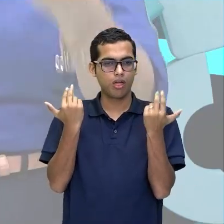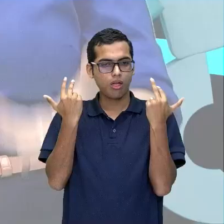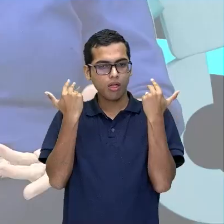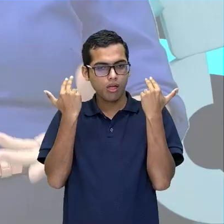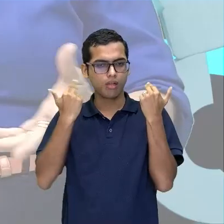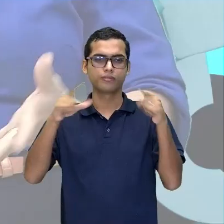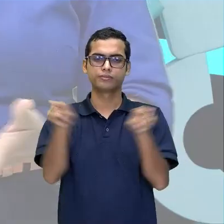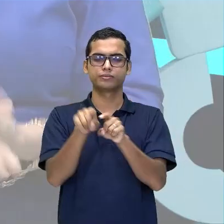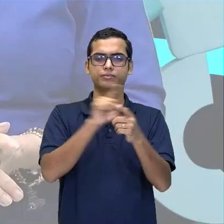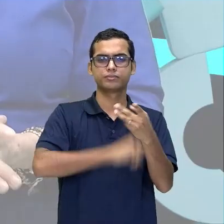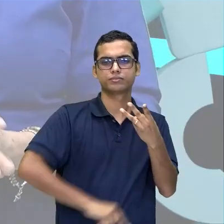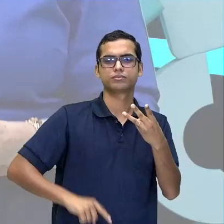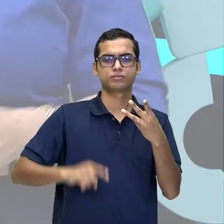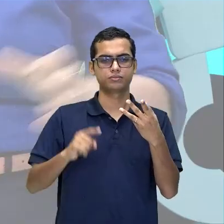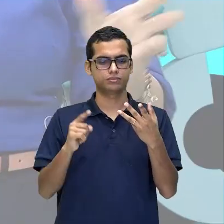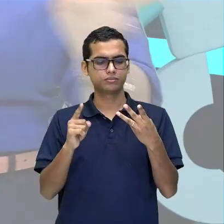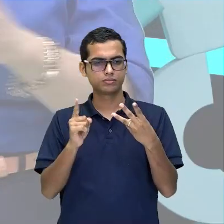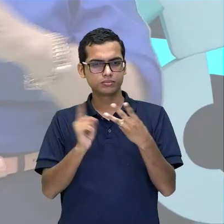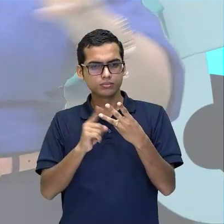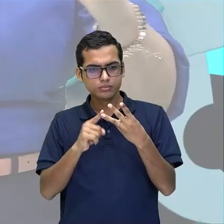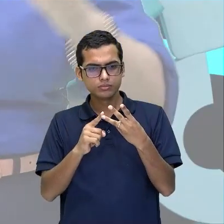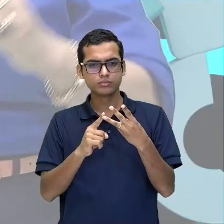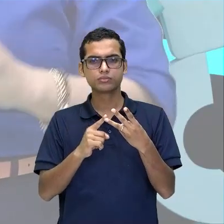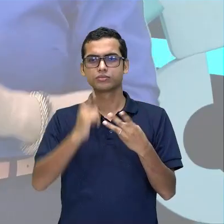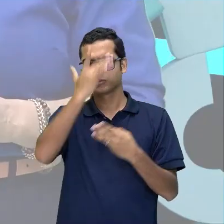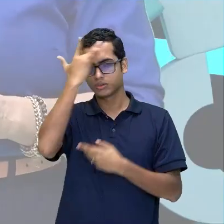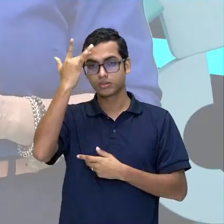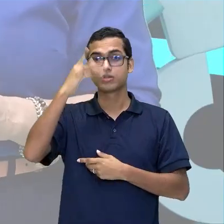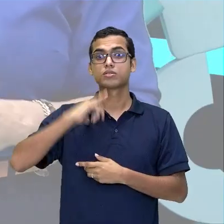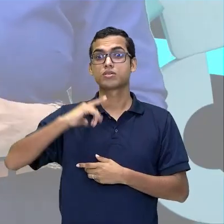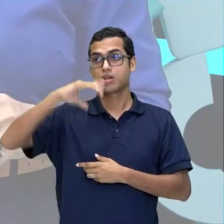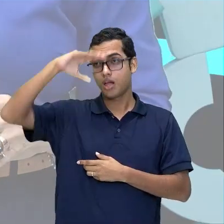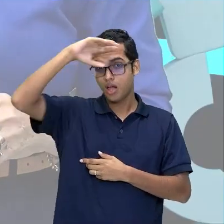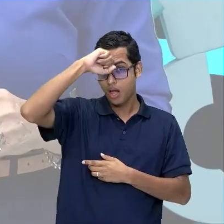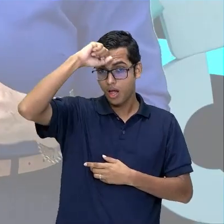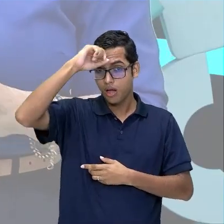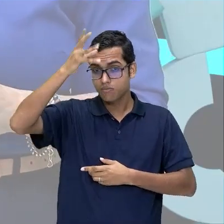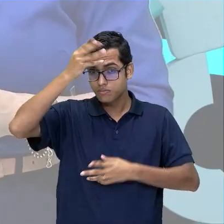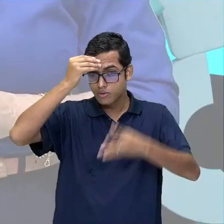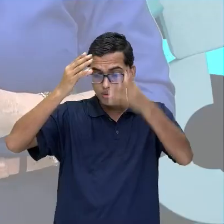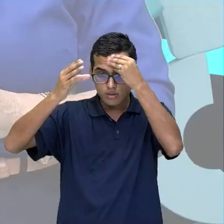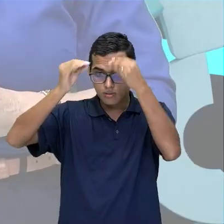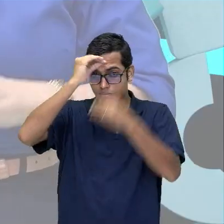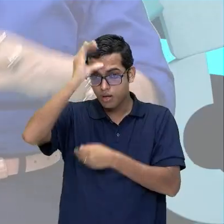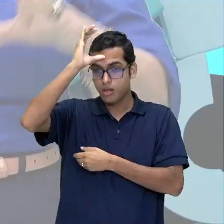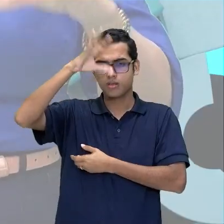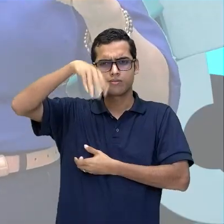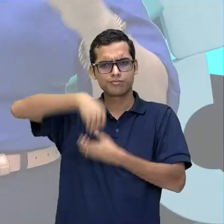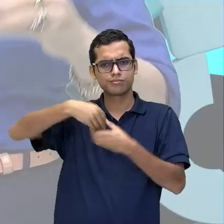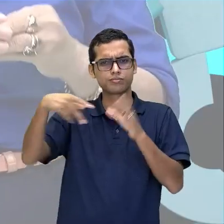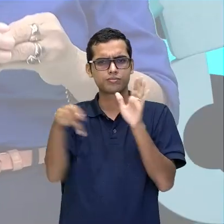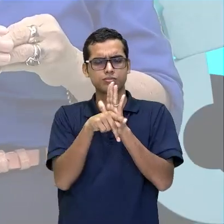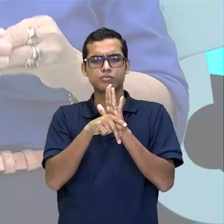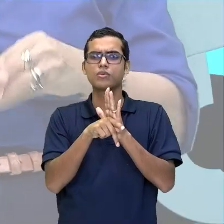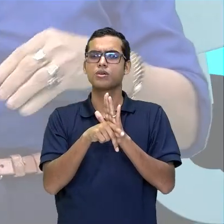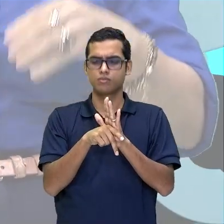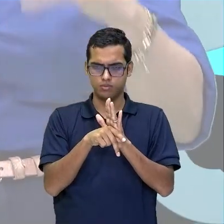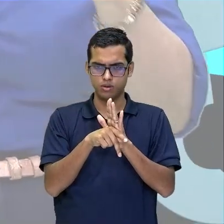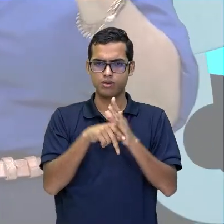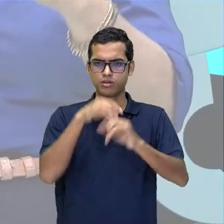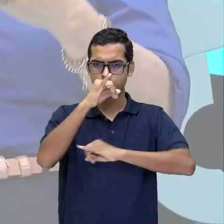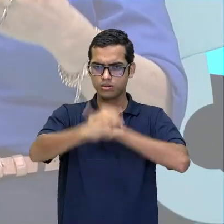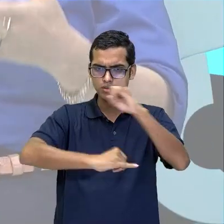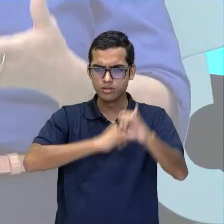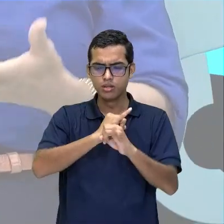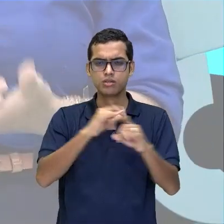para produzir hipermídia, para navegar pelos sites, né? Você precisa, então, conhecer. Então, a hipermídia é